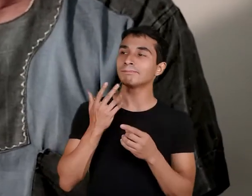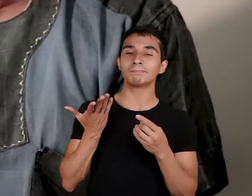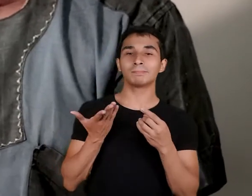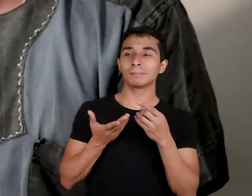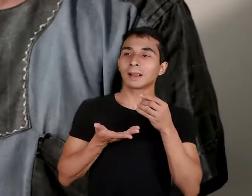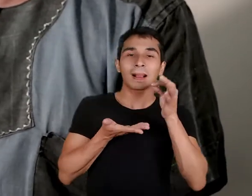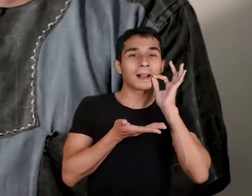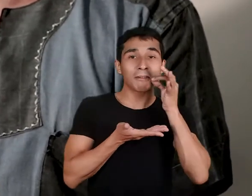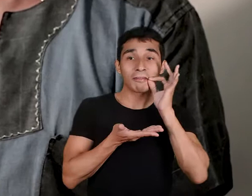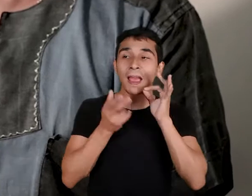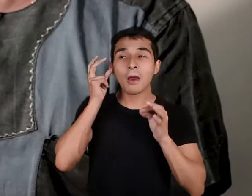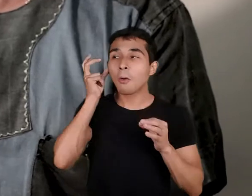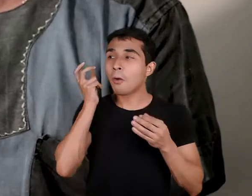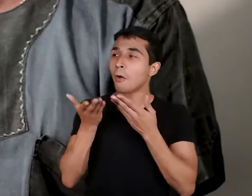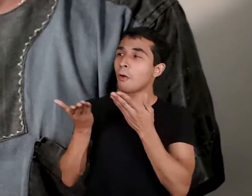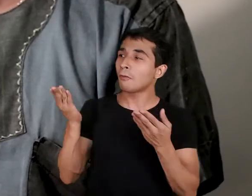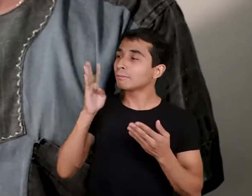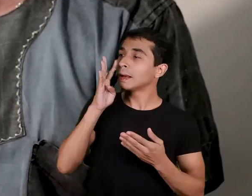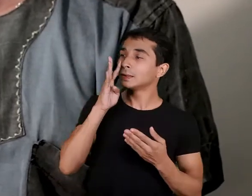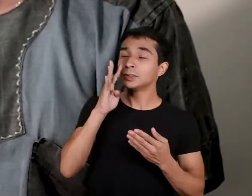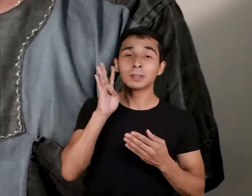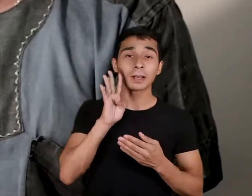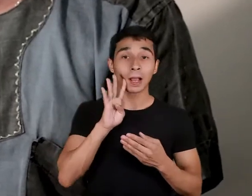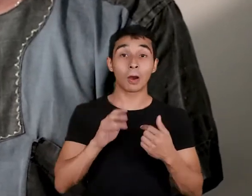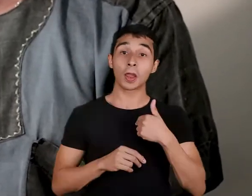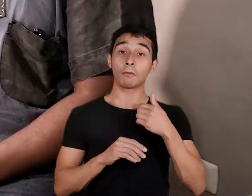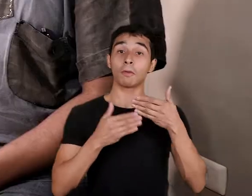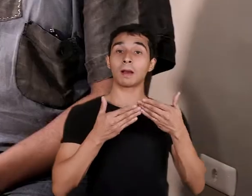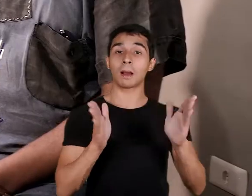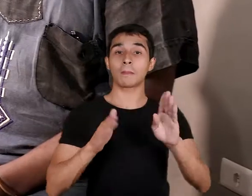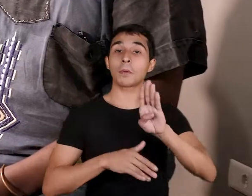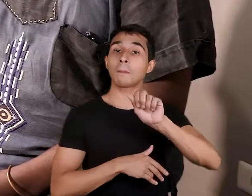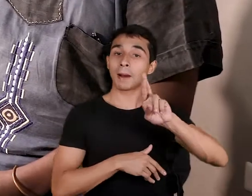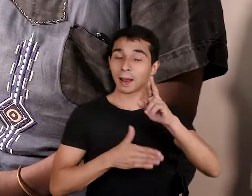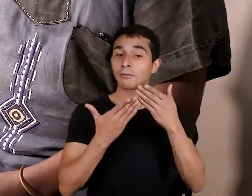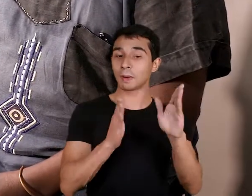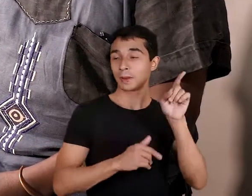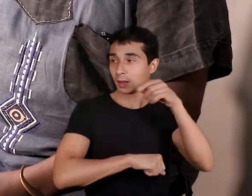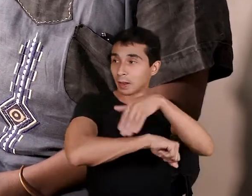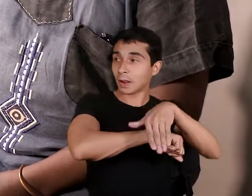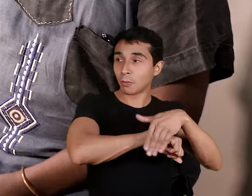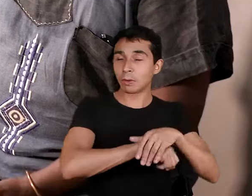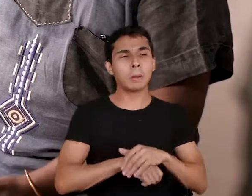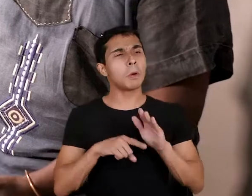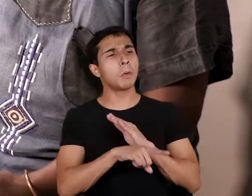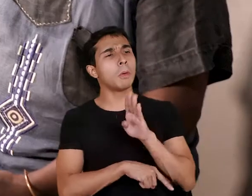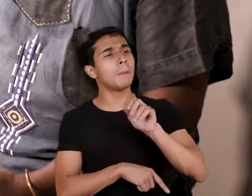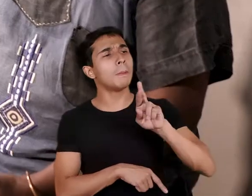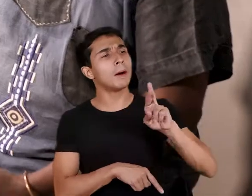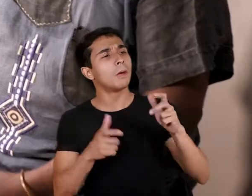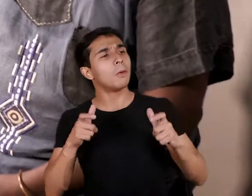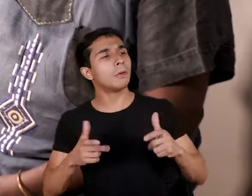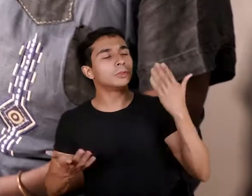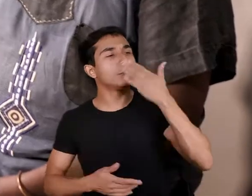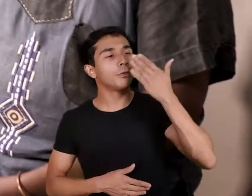vocês. Eu estou fazendo um bar aqui na rua. Poxa, onde é esse bar que a gente